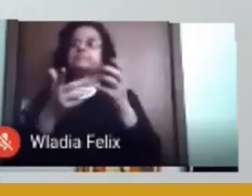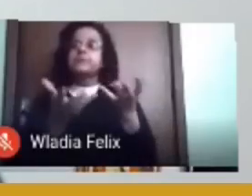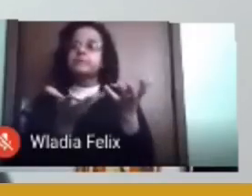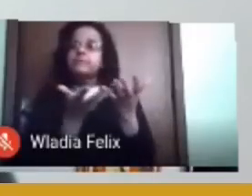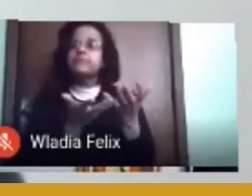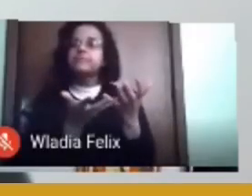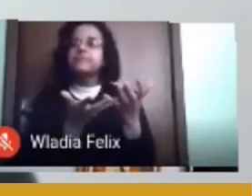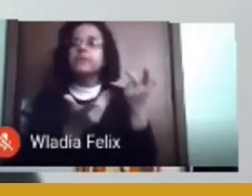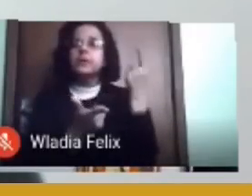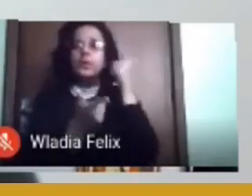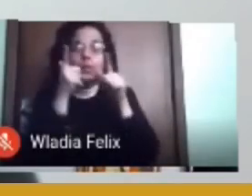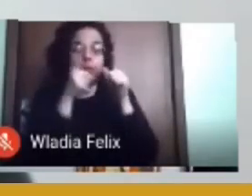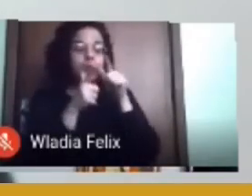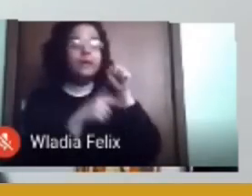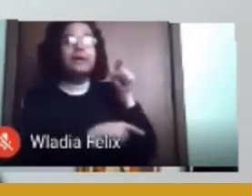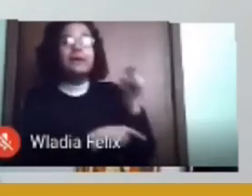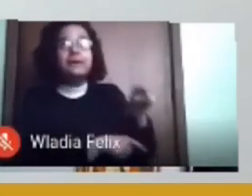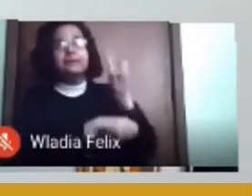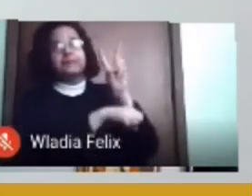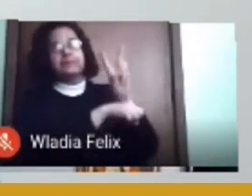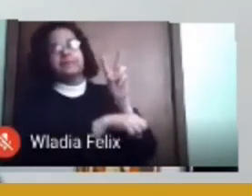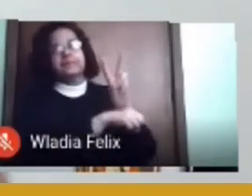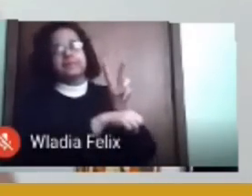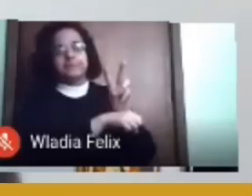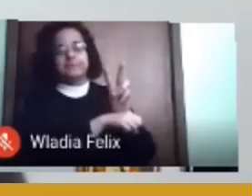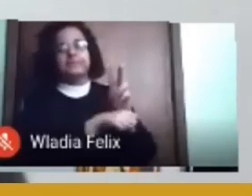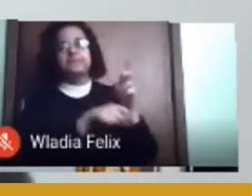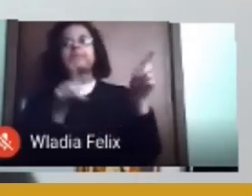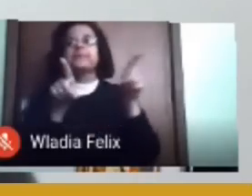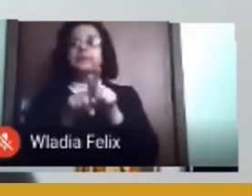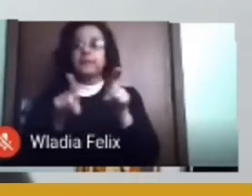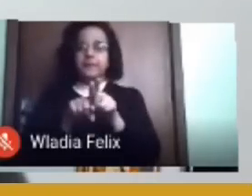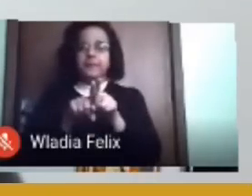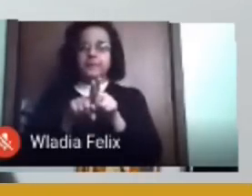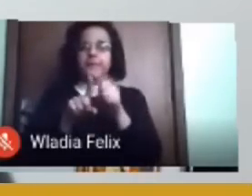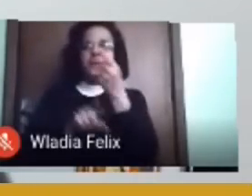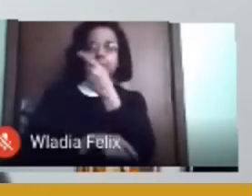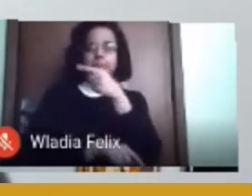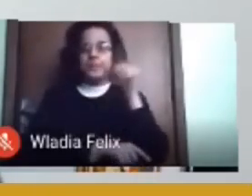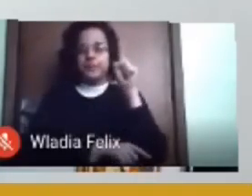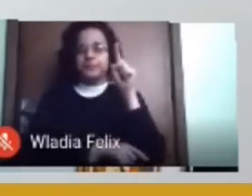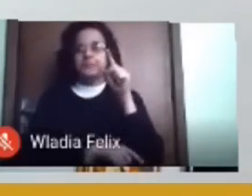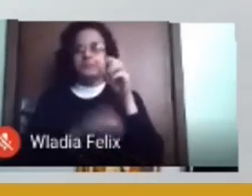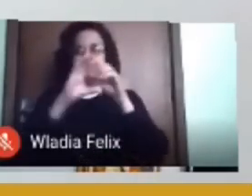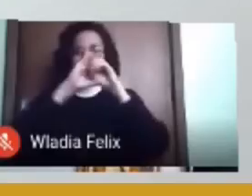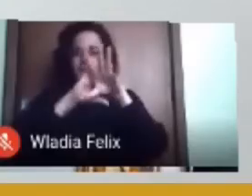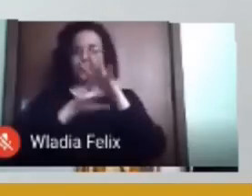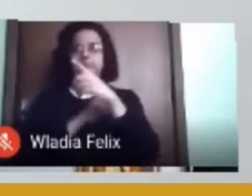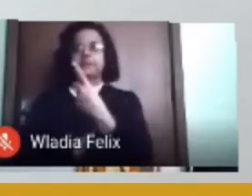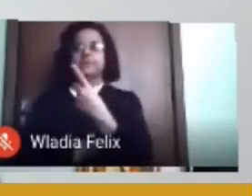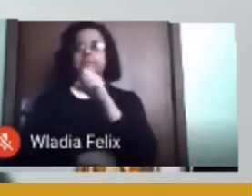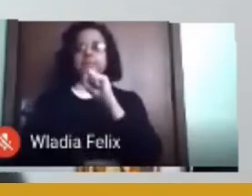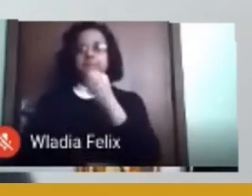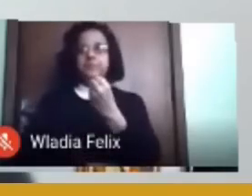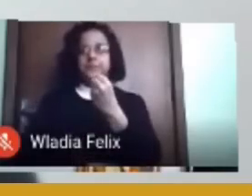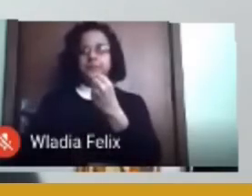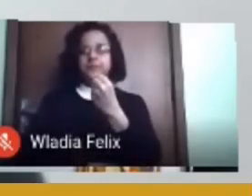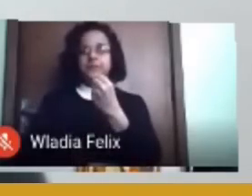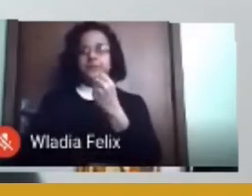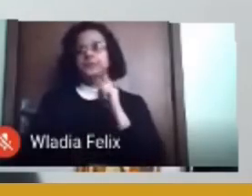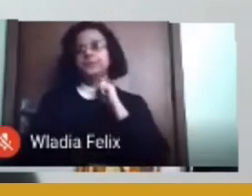penúltimo slide o dia 18 de maio, que é o Dia Internacional de Combate ao Abuso e Exploração Sexual contra Crianças e Adolescentes.